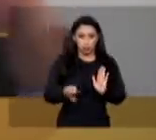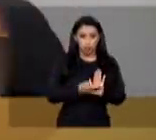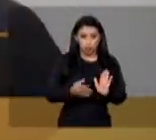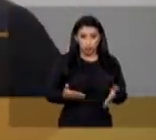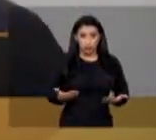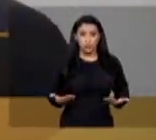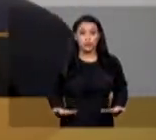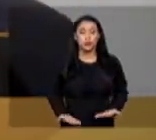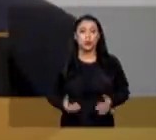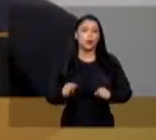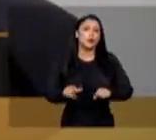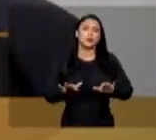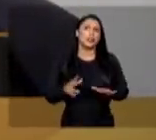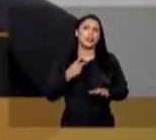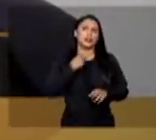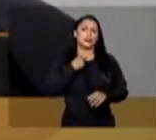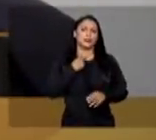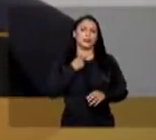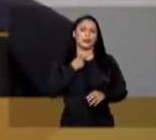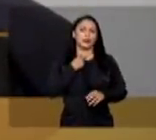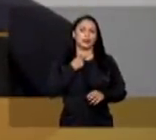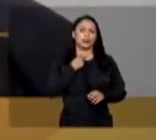Contudo, o plenário não pode.